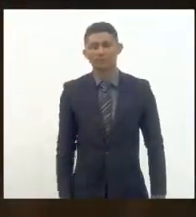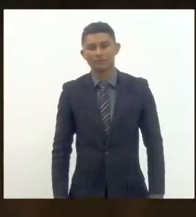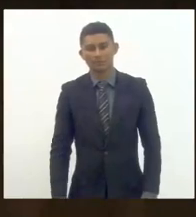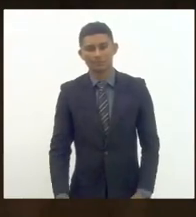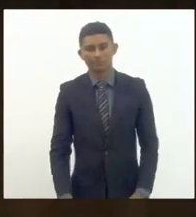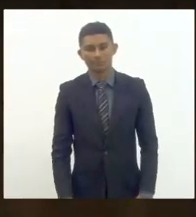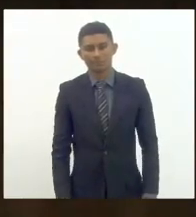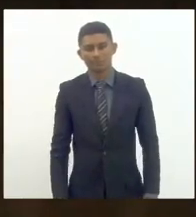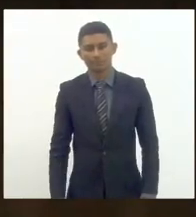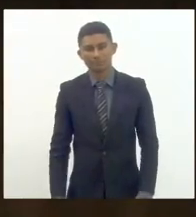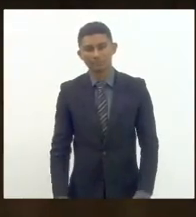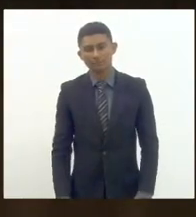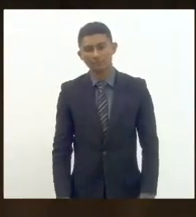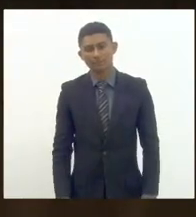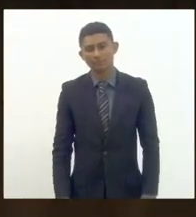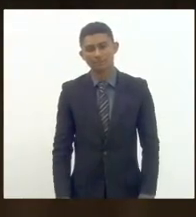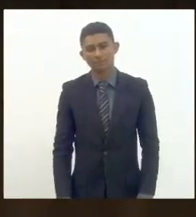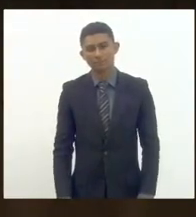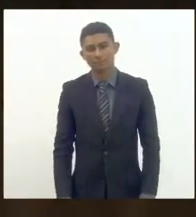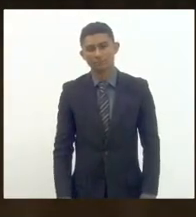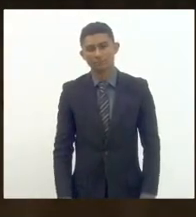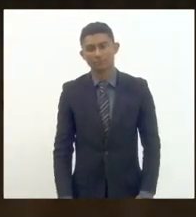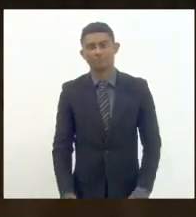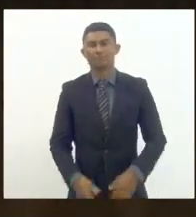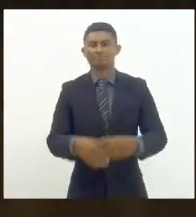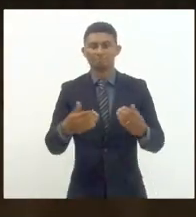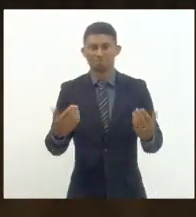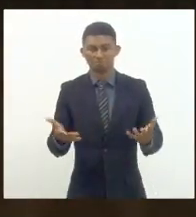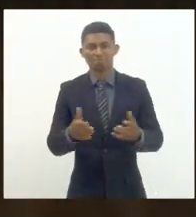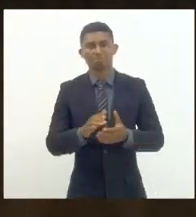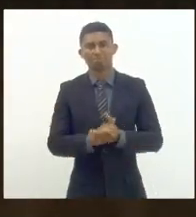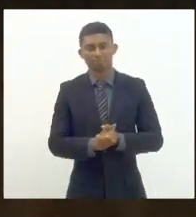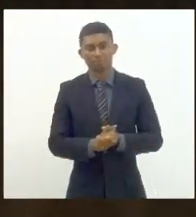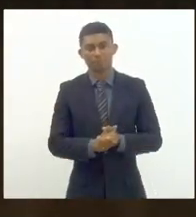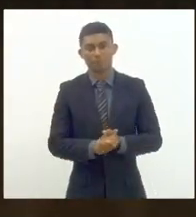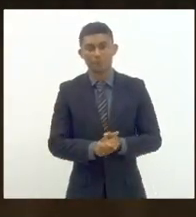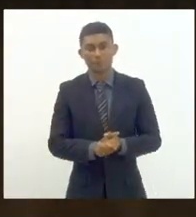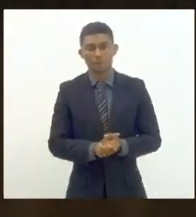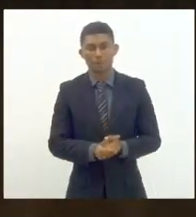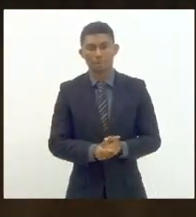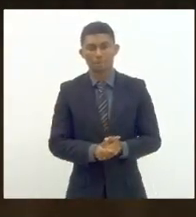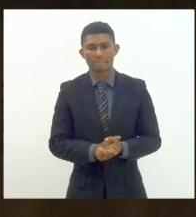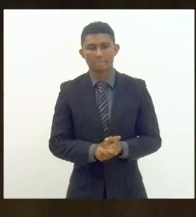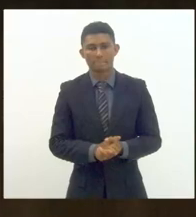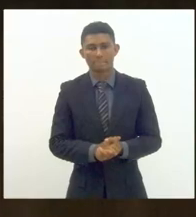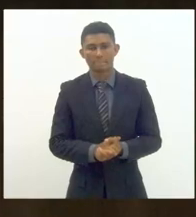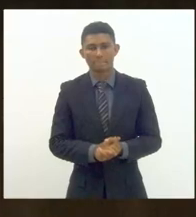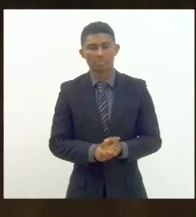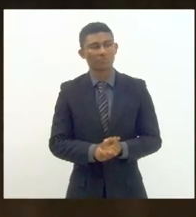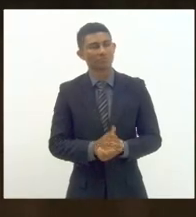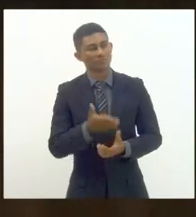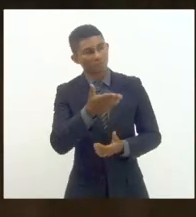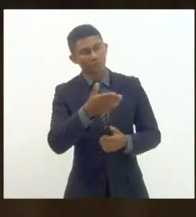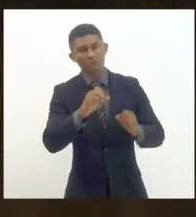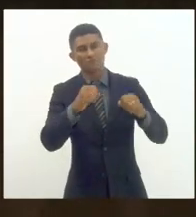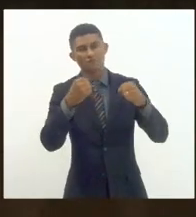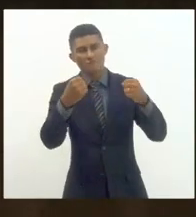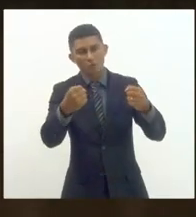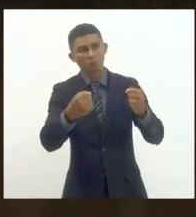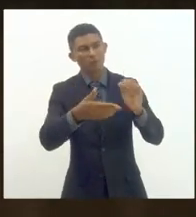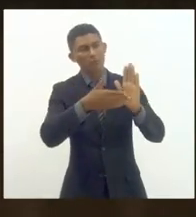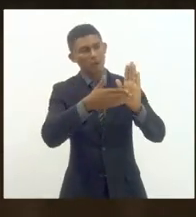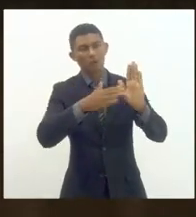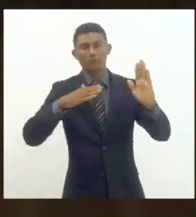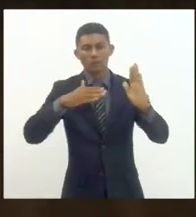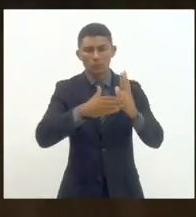Senhor presidente, agradecer o seu empenho de trazer nessa última